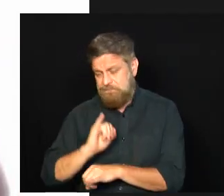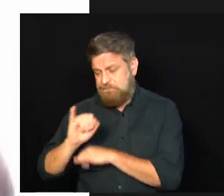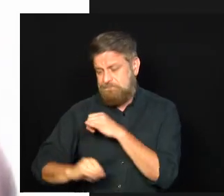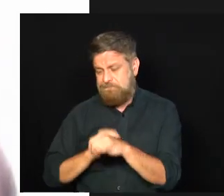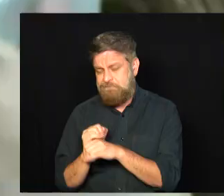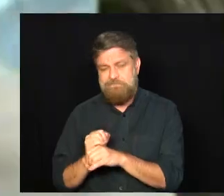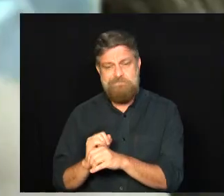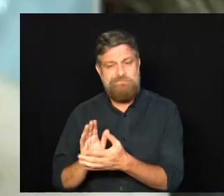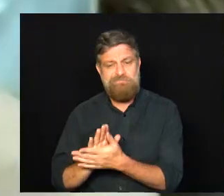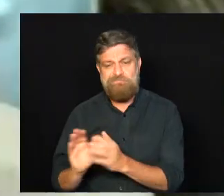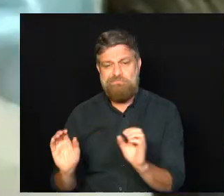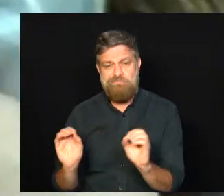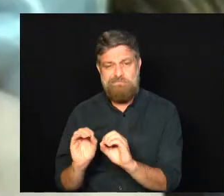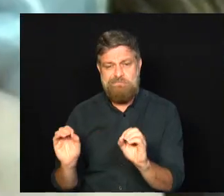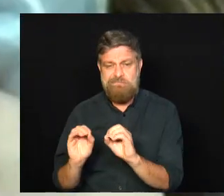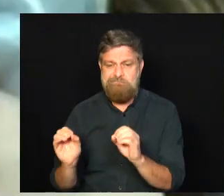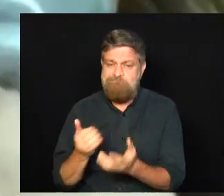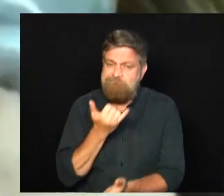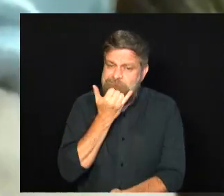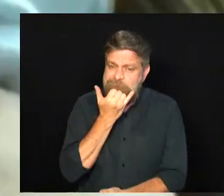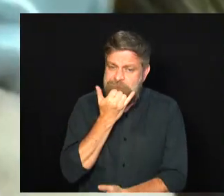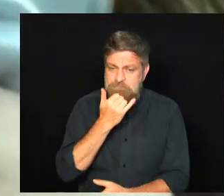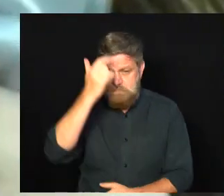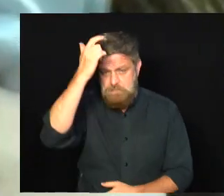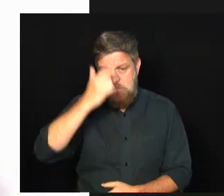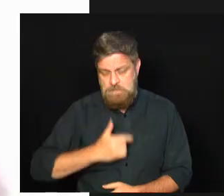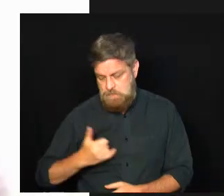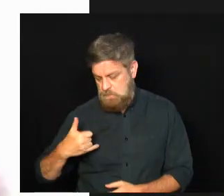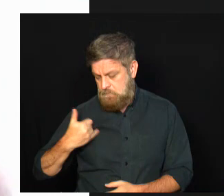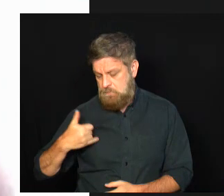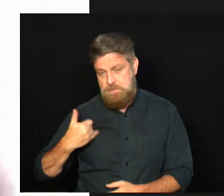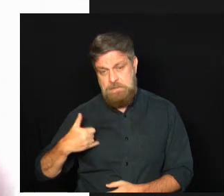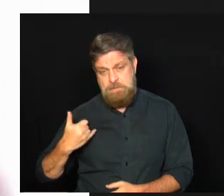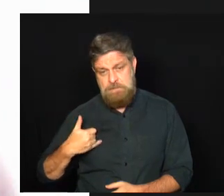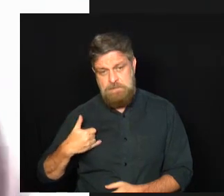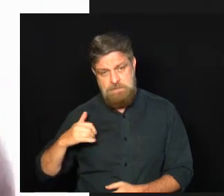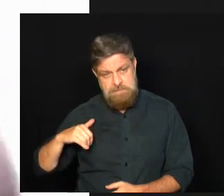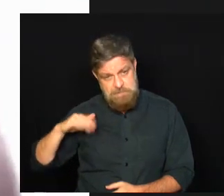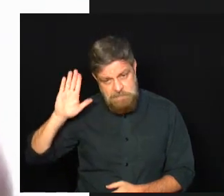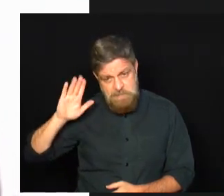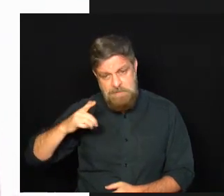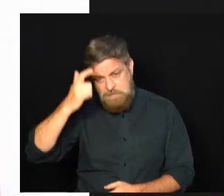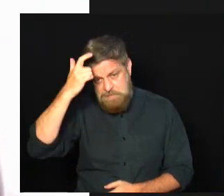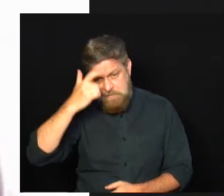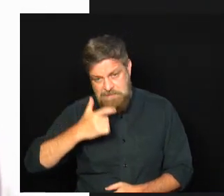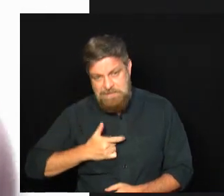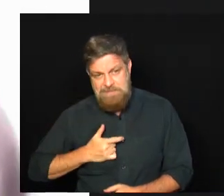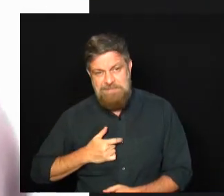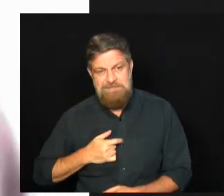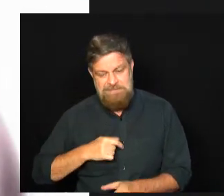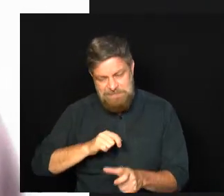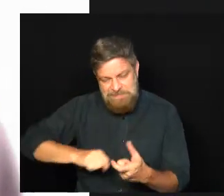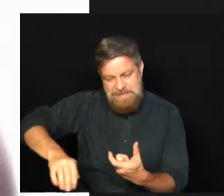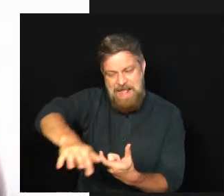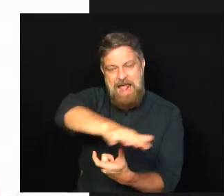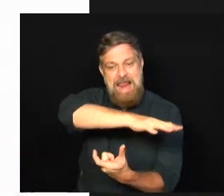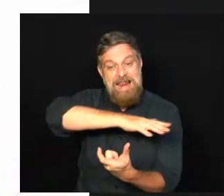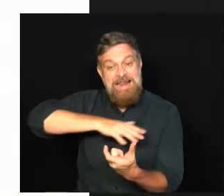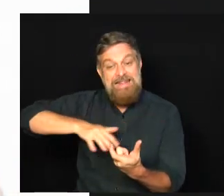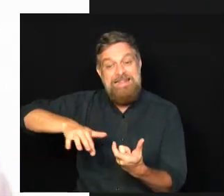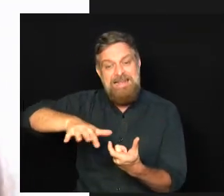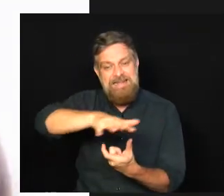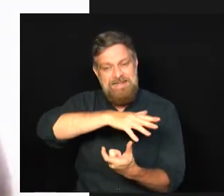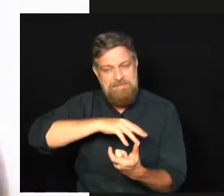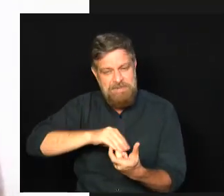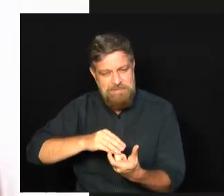né? Apesar da minha idade, eu estou fazendo o meu letramento cuidadosamente